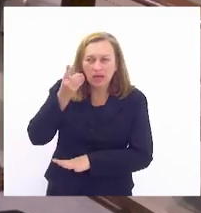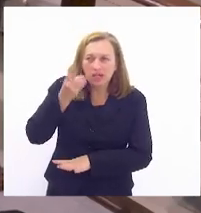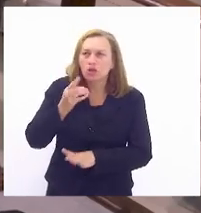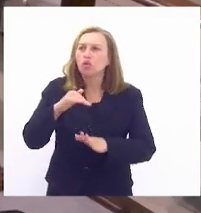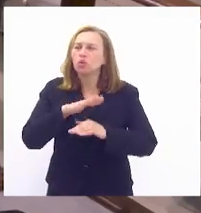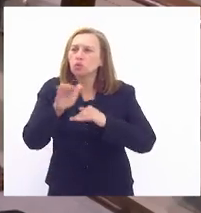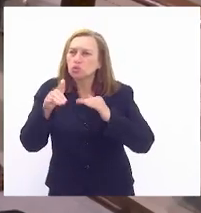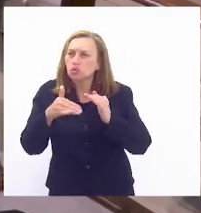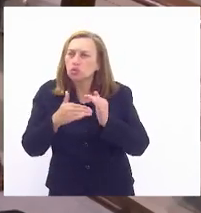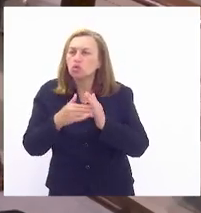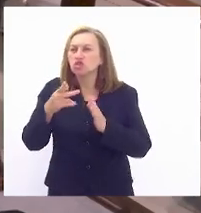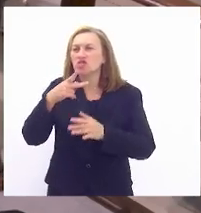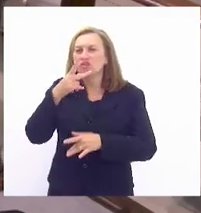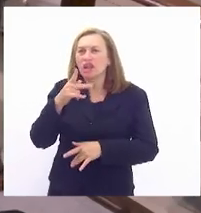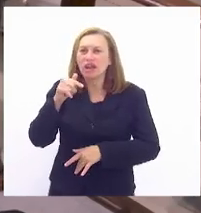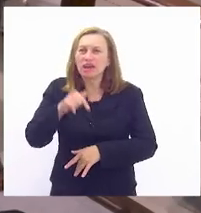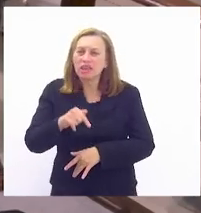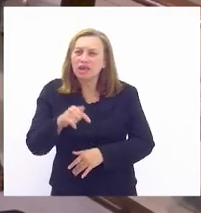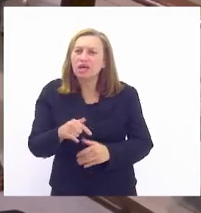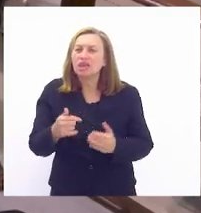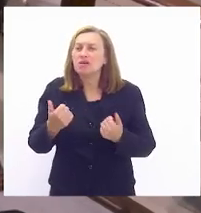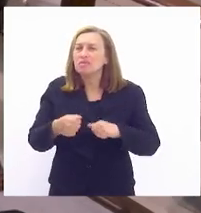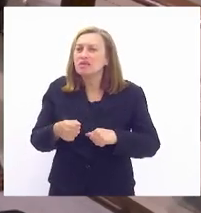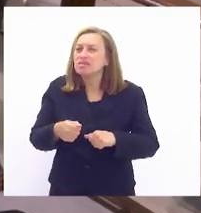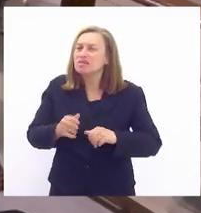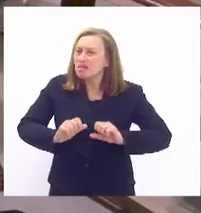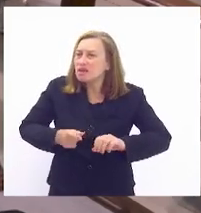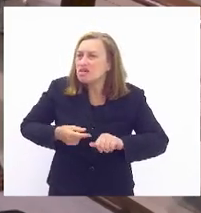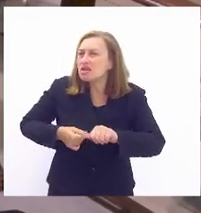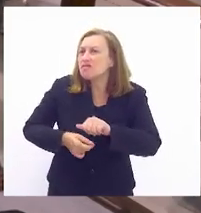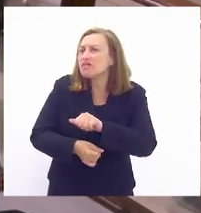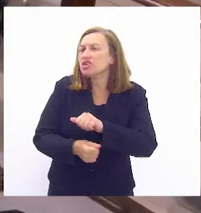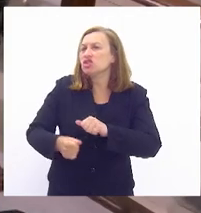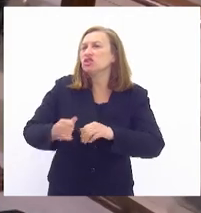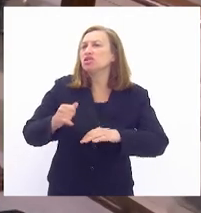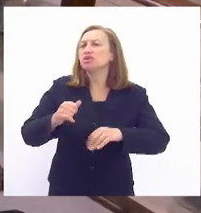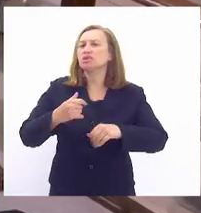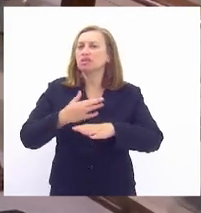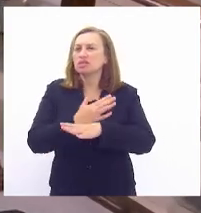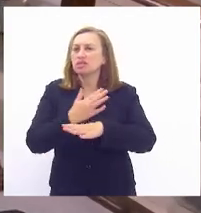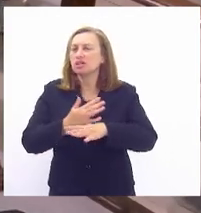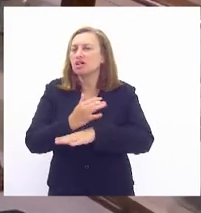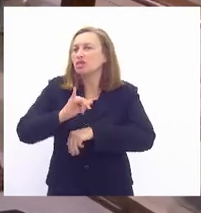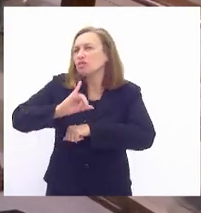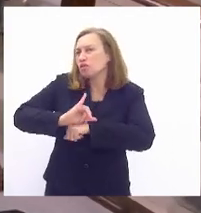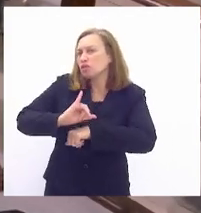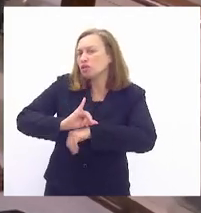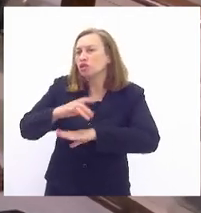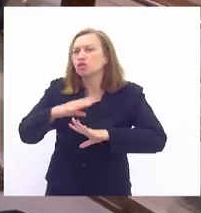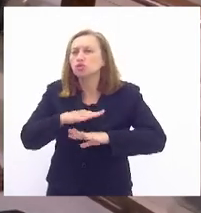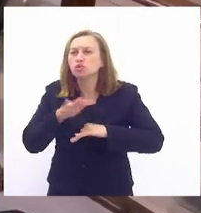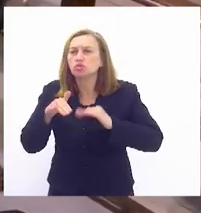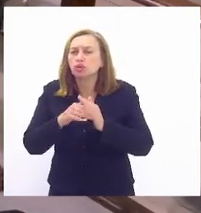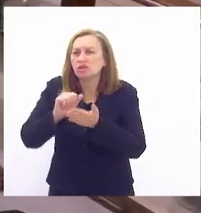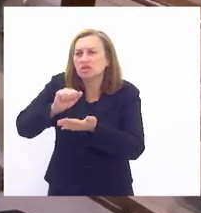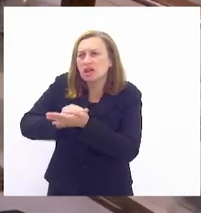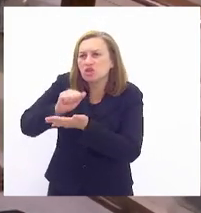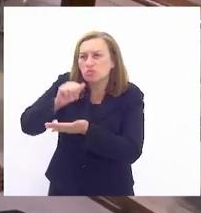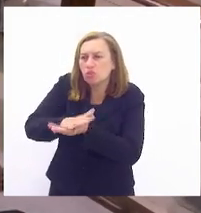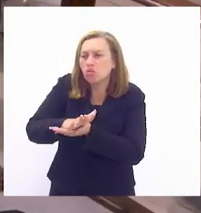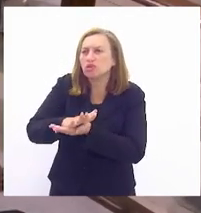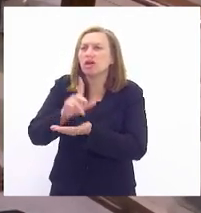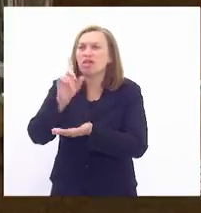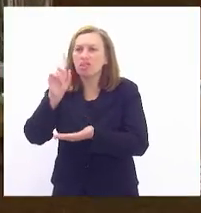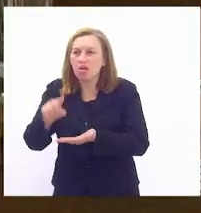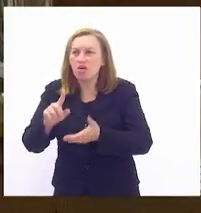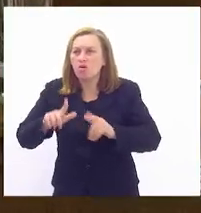todos que colocaram aqui, que a gente tem que investir na cidade de Volta Redonda, todas as multas, né, e